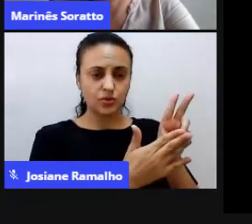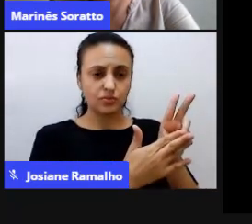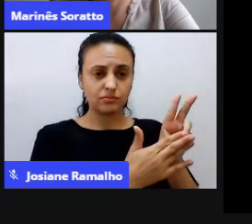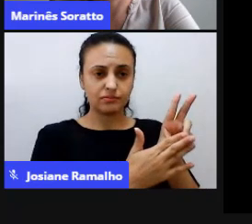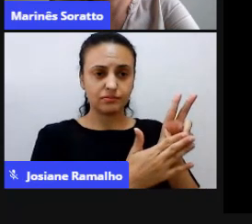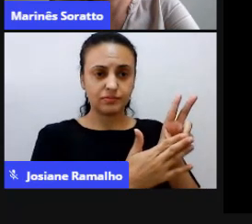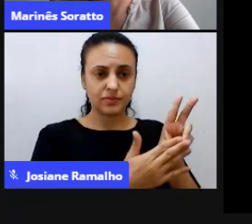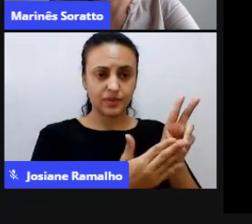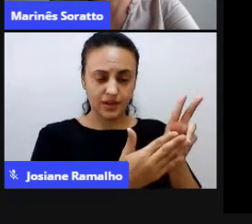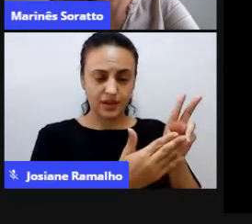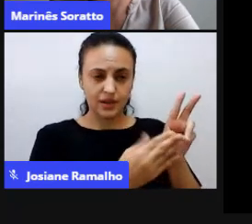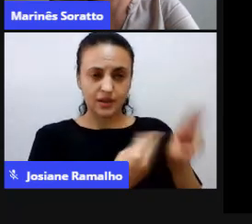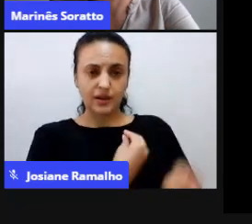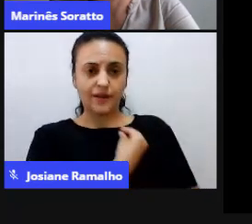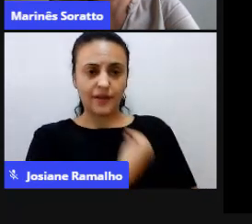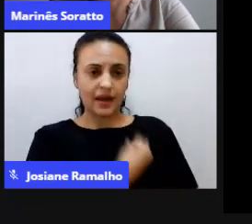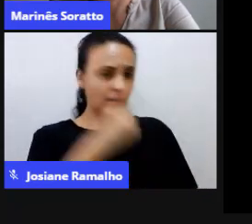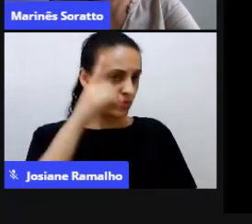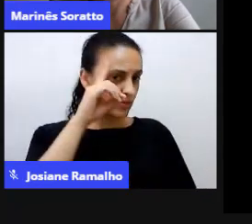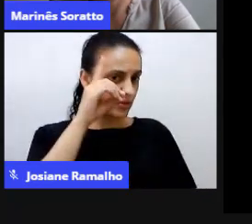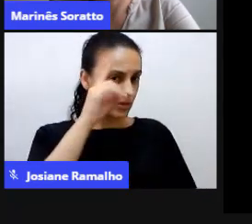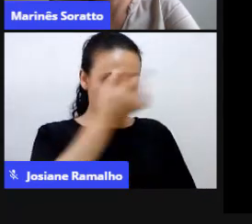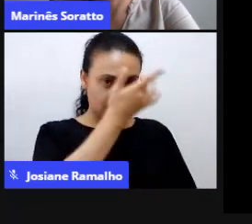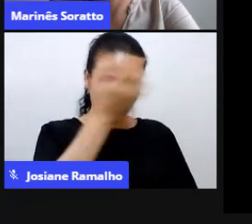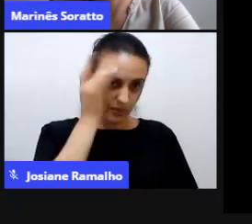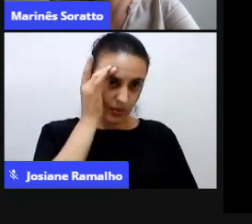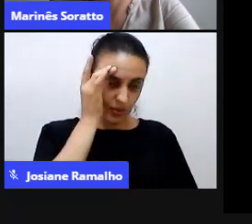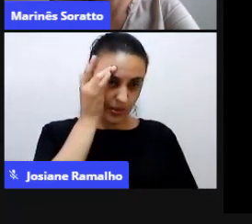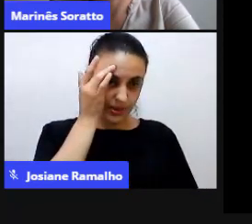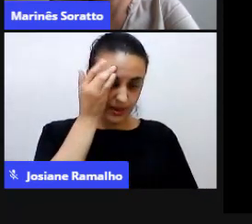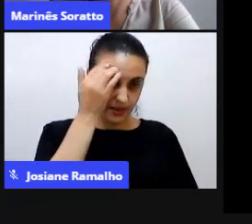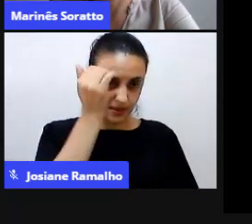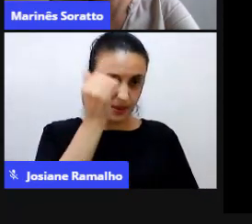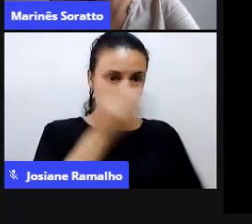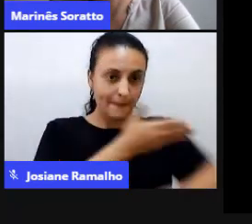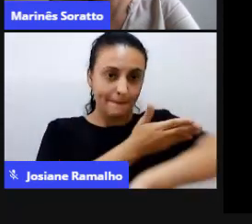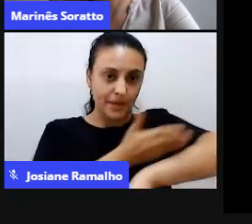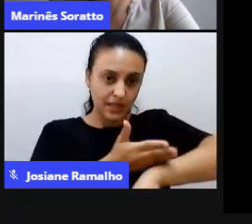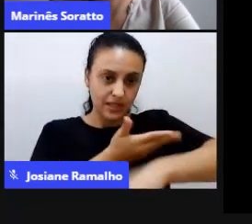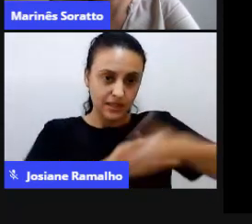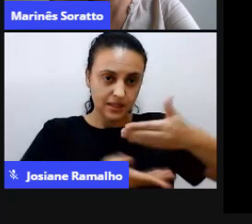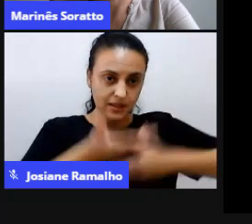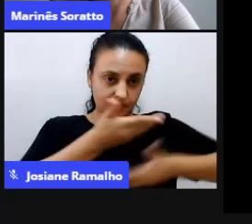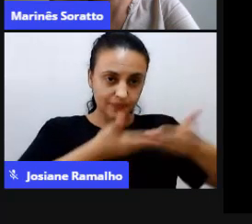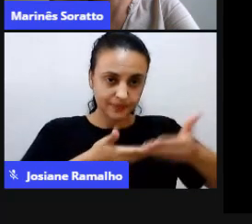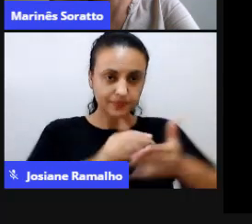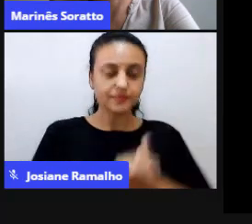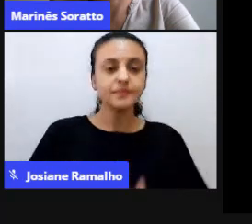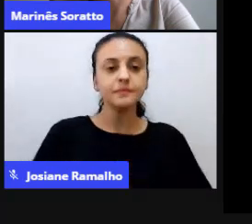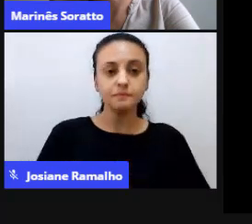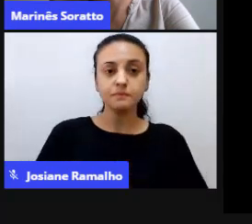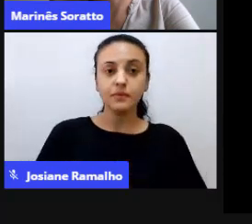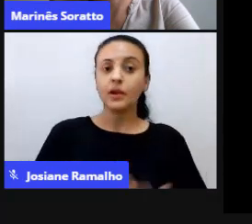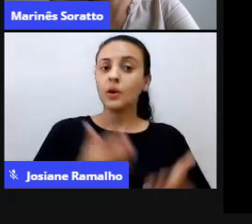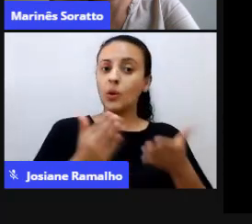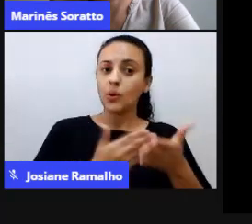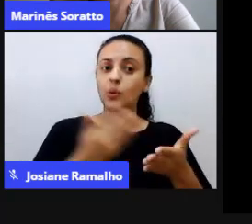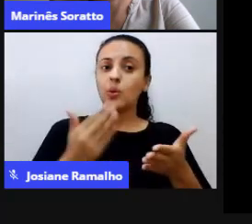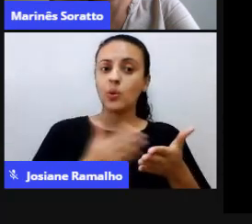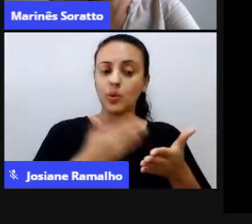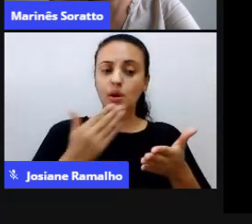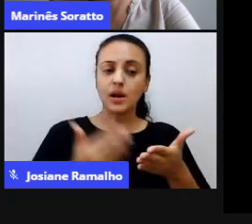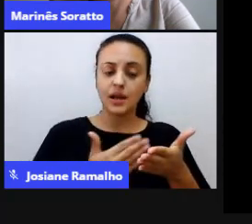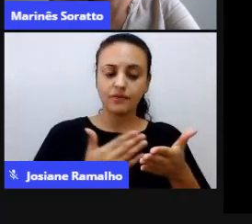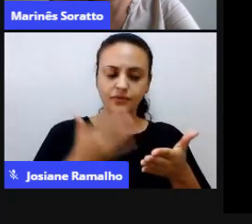interessante, tá? E de uma maneira discursiva gostosa, para que você, professor, possa estar se